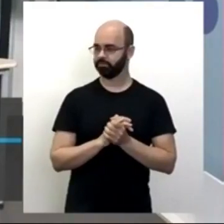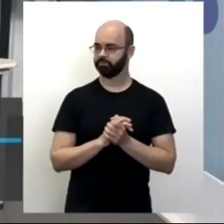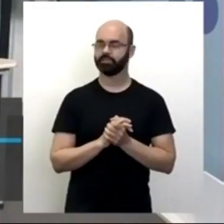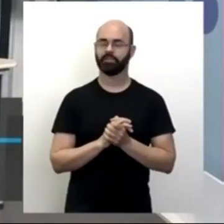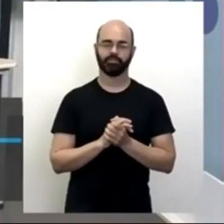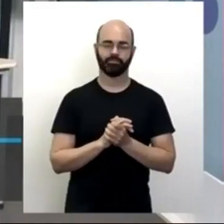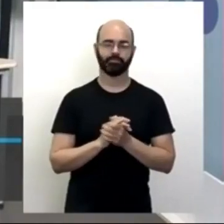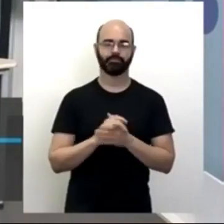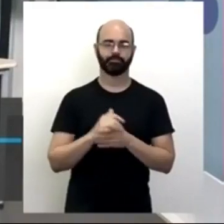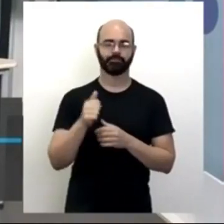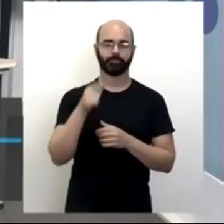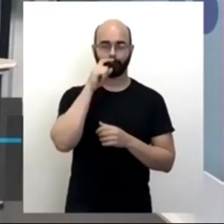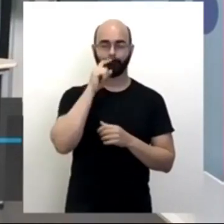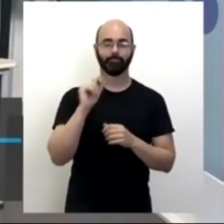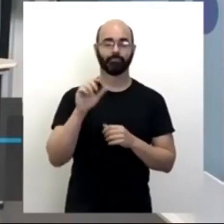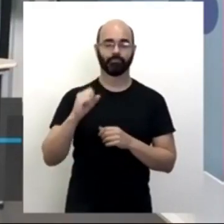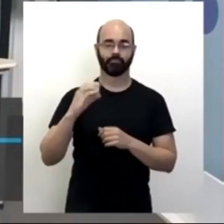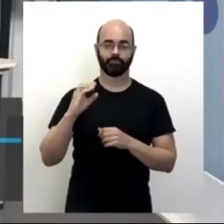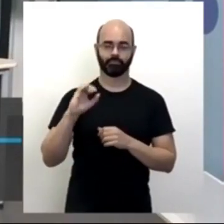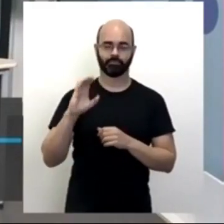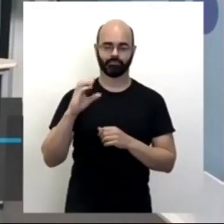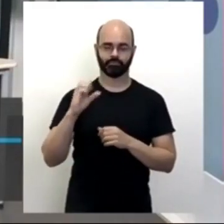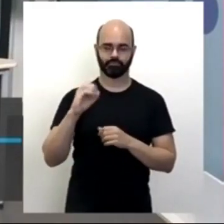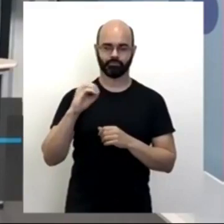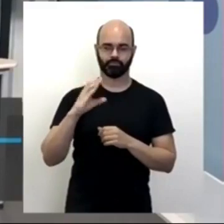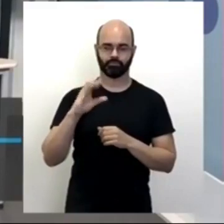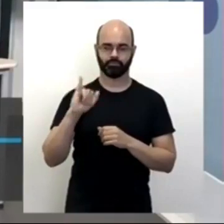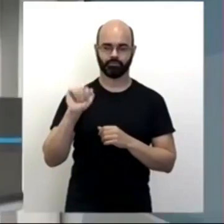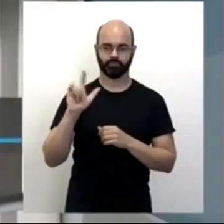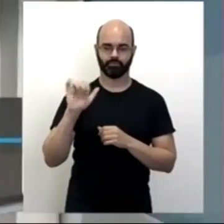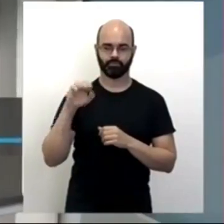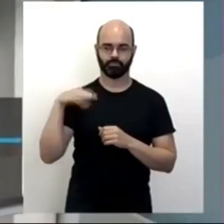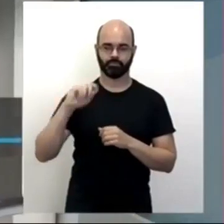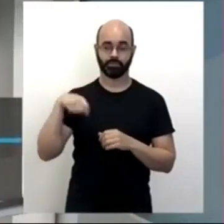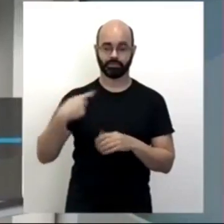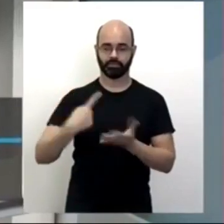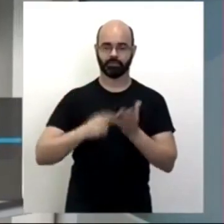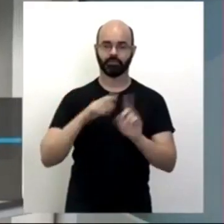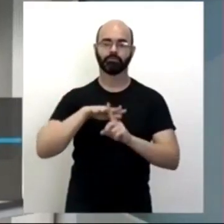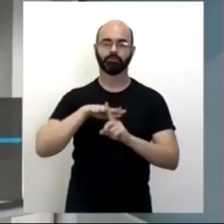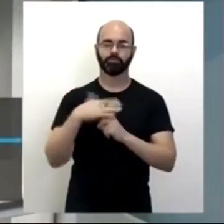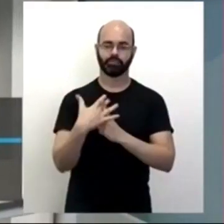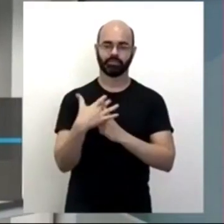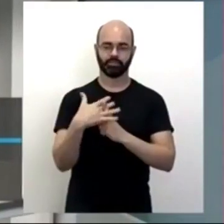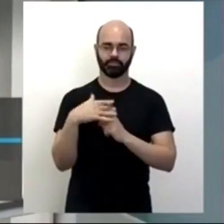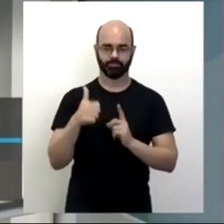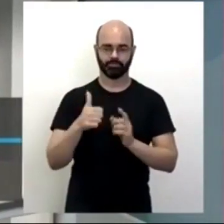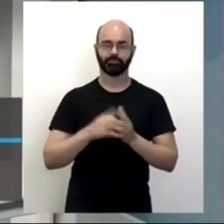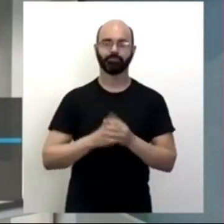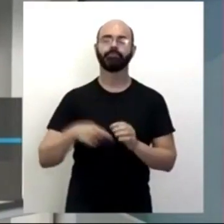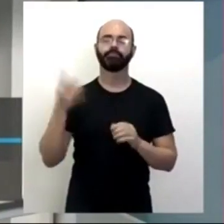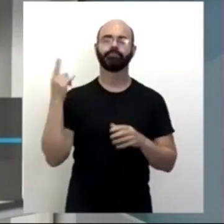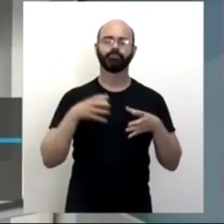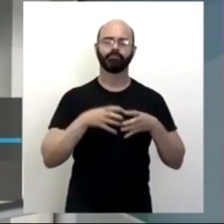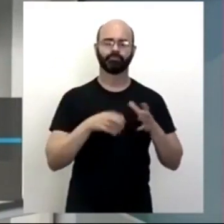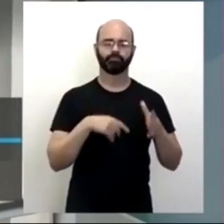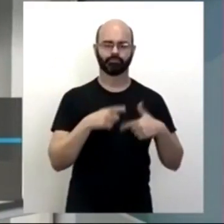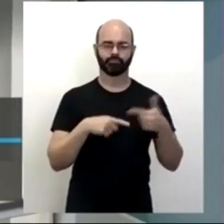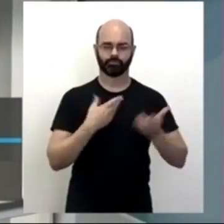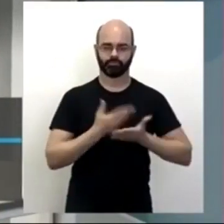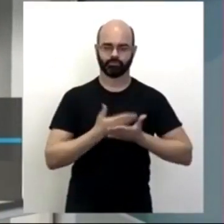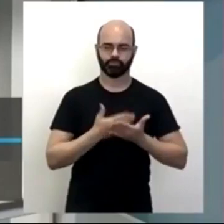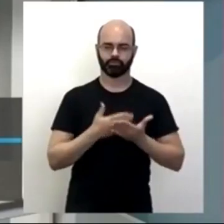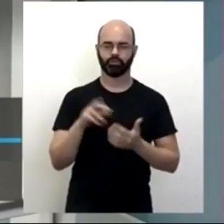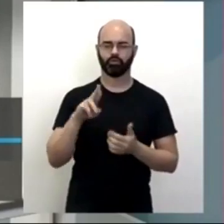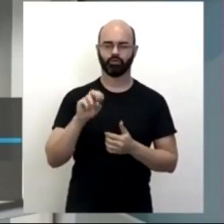nesse sentido, né, esses autores chamados de utópicos, eles estão inspirados, né, na obra do Rousseau,